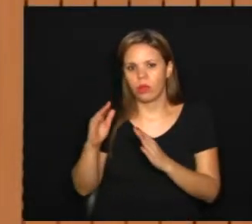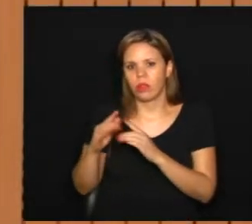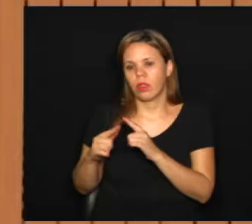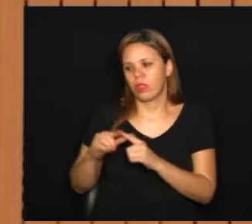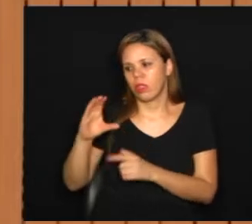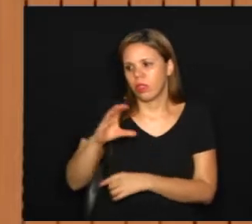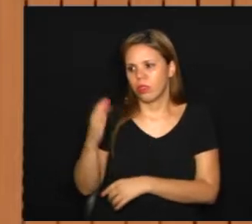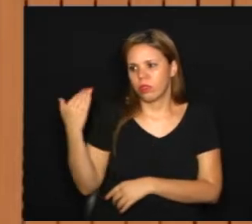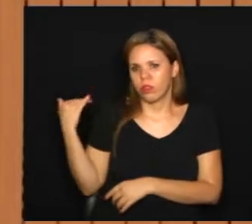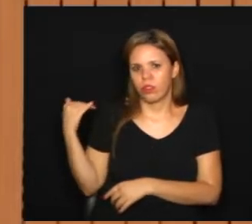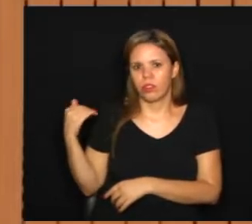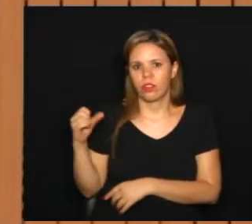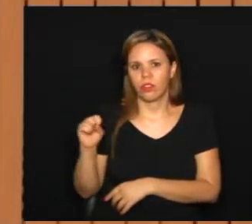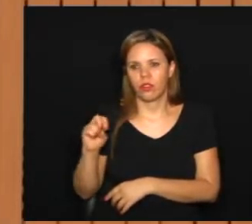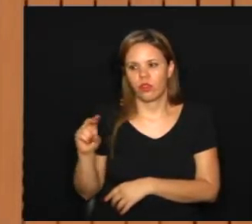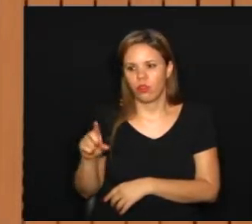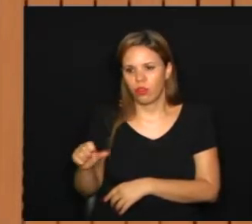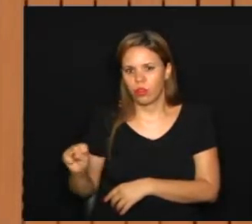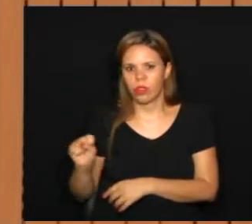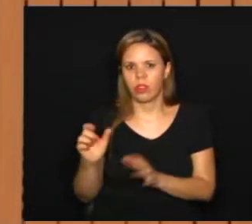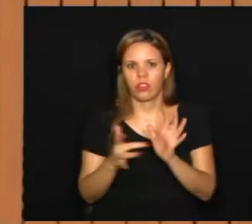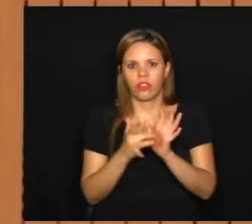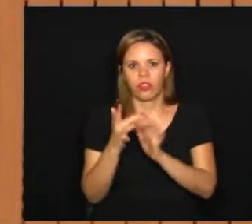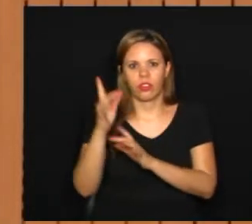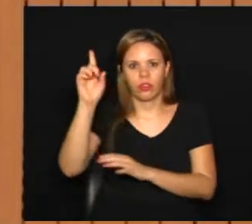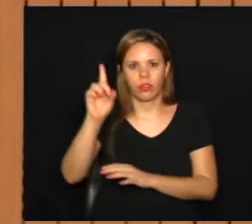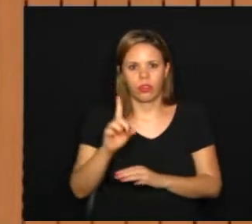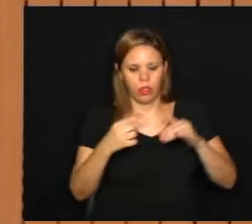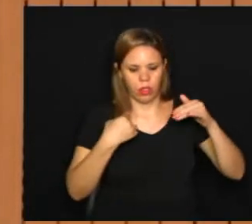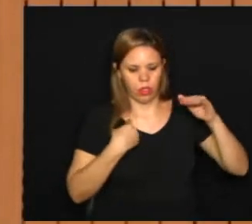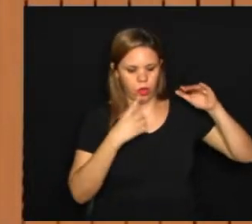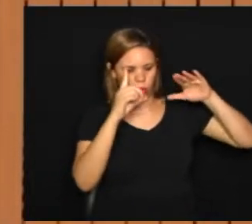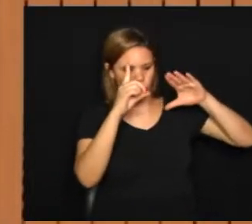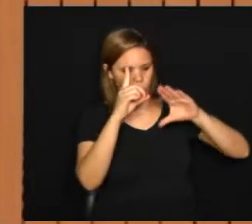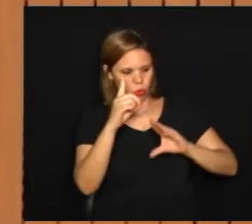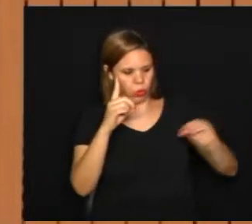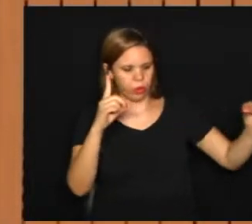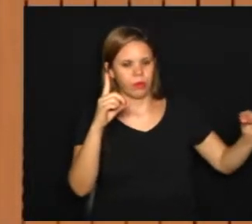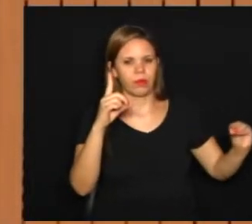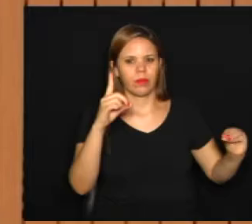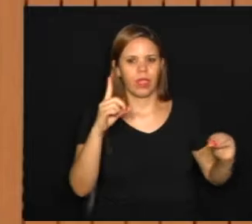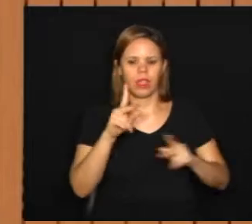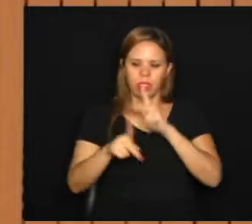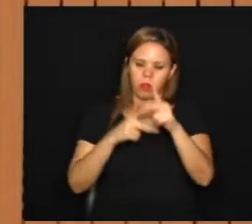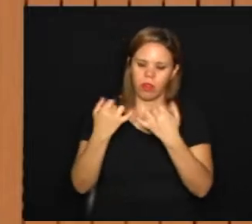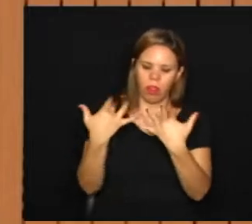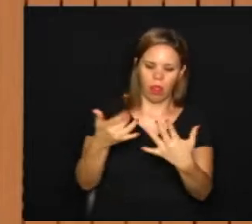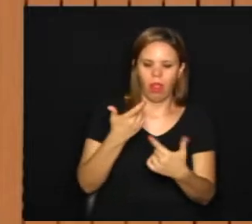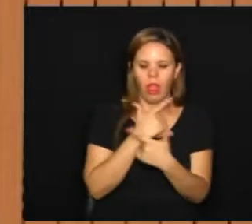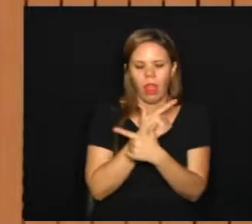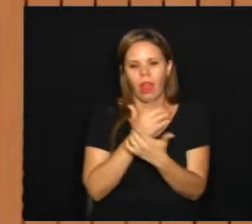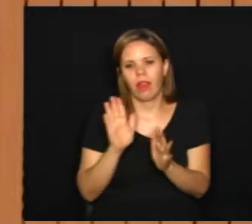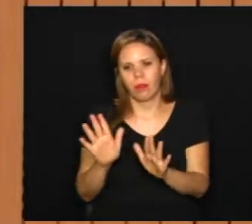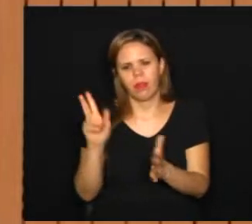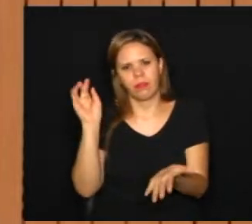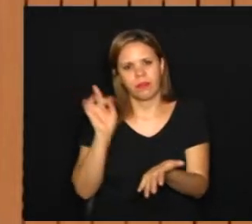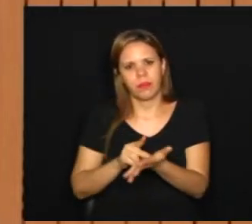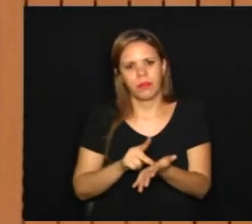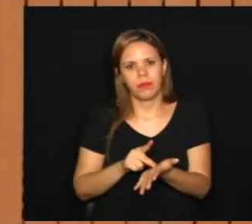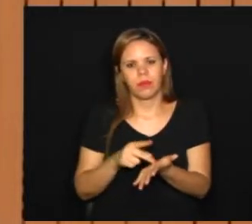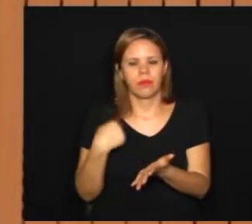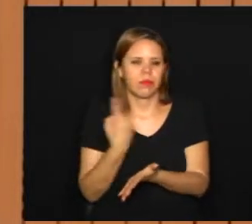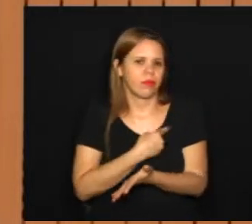Aparecida, eu disse a eles, para que Jesus apareça e eu desapareça. Né? Eles deram risada, né? Mas essa é a verdade. A